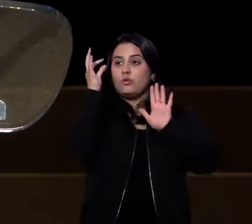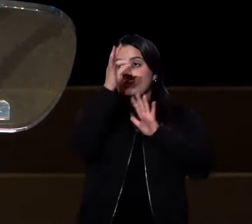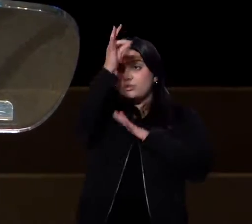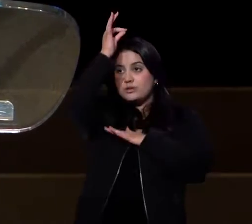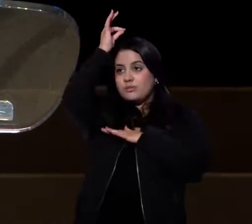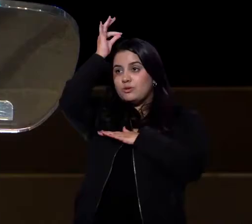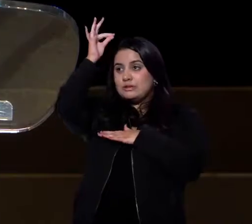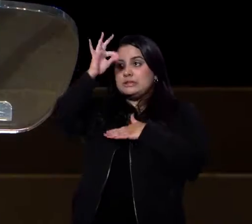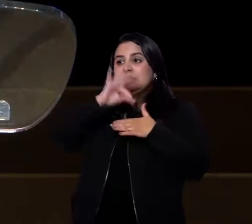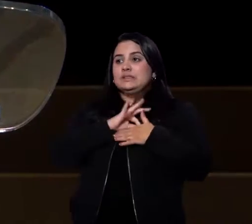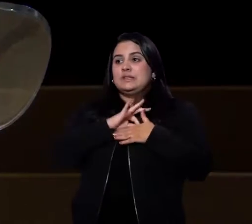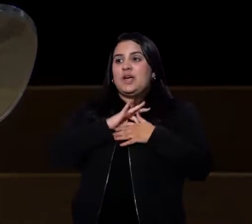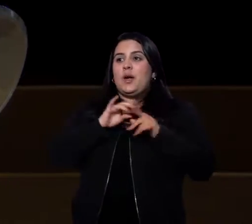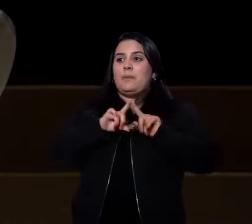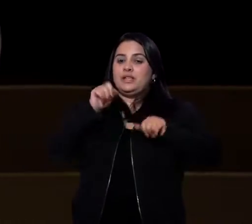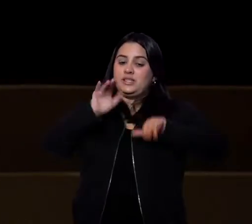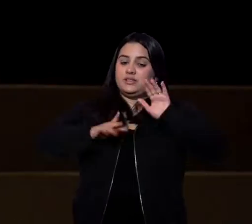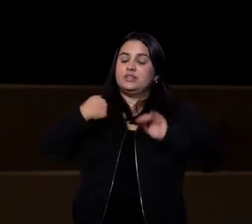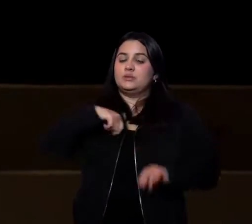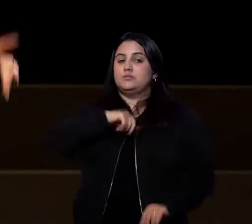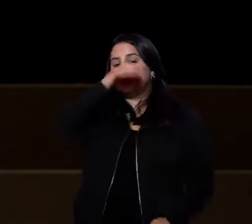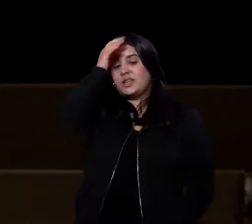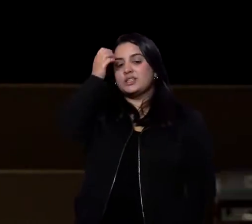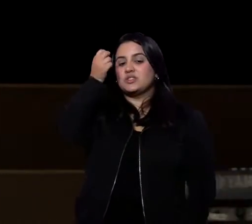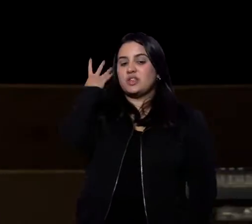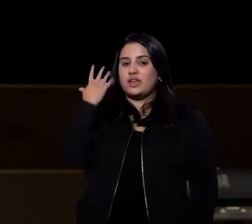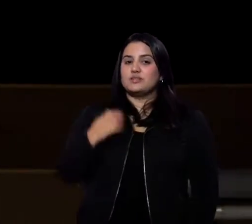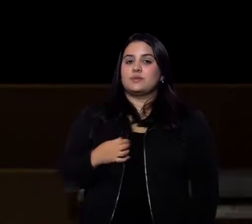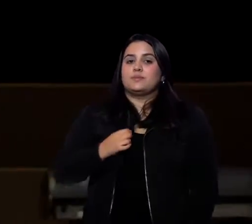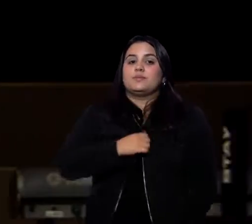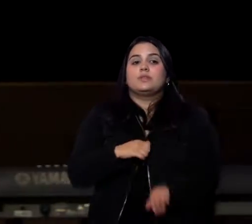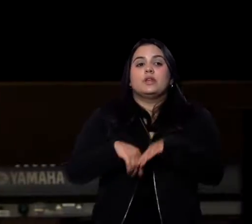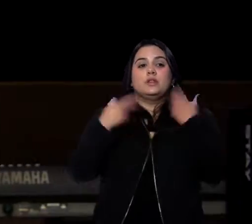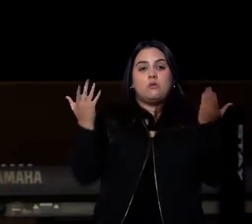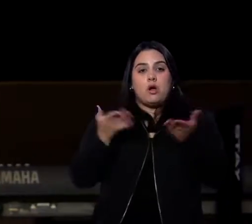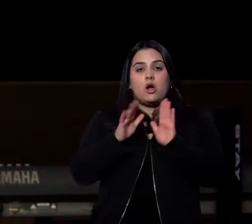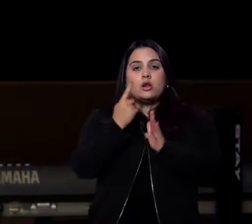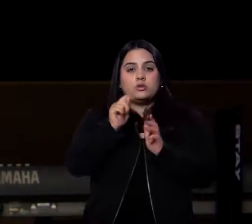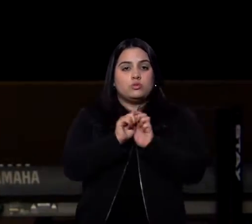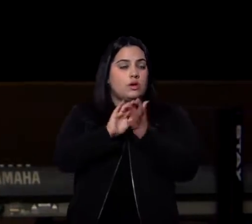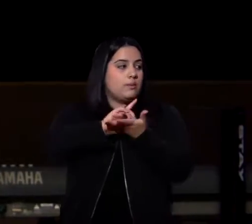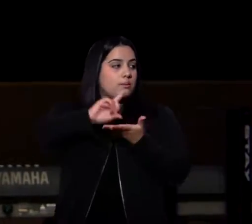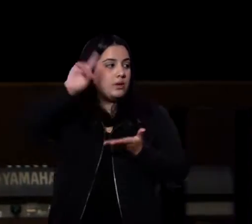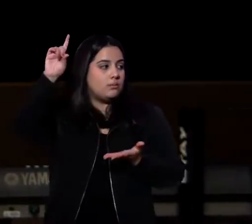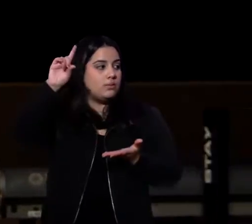nós esquecemos disso. Então eu quero convidar você agora a abrir a sua Bíblia em João 14,